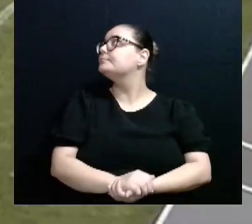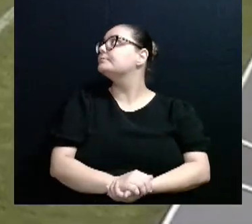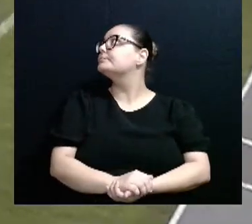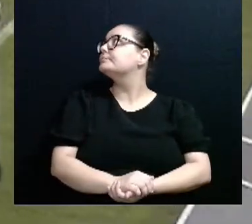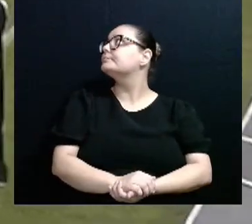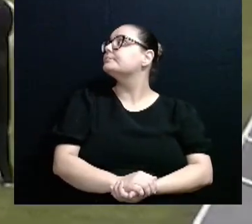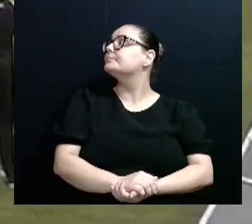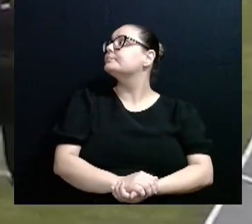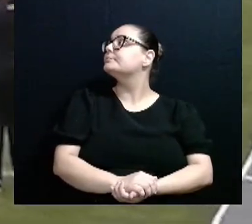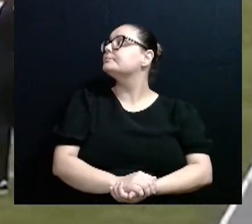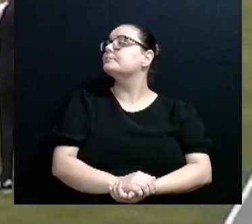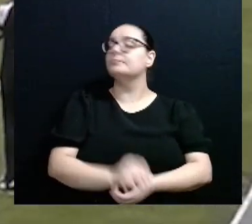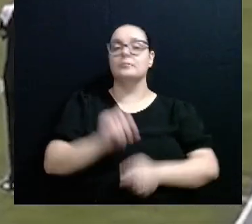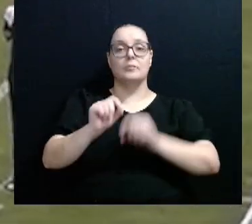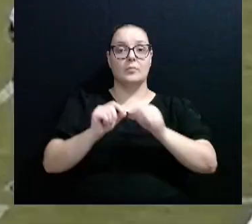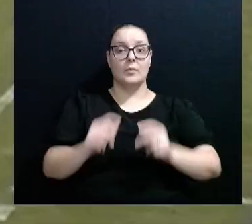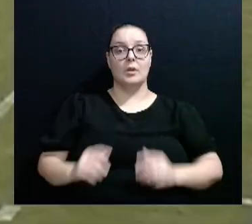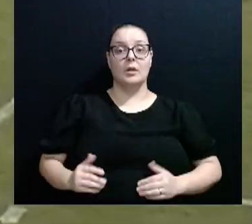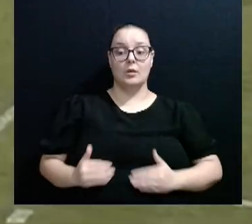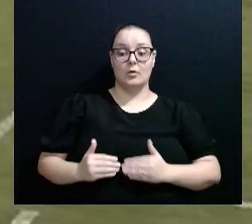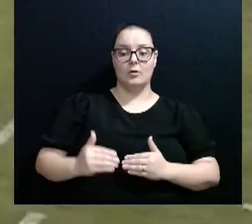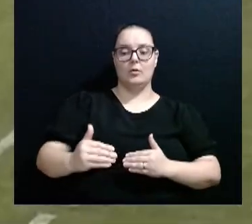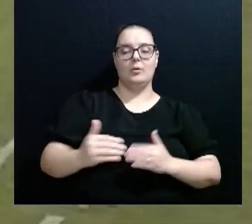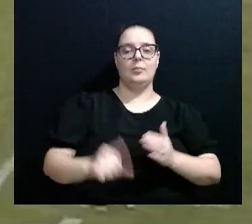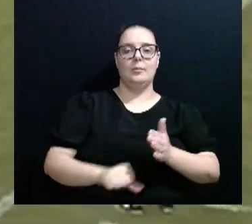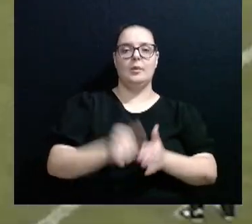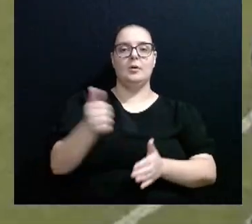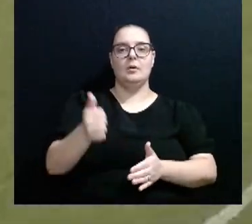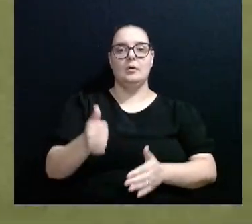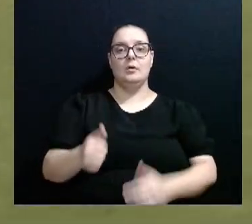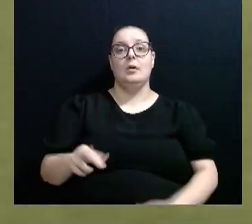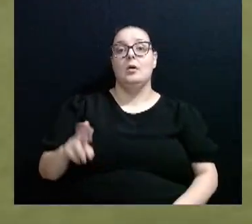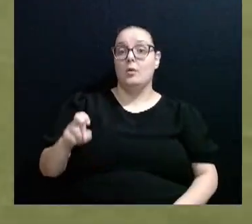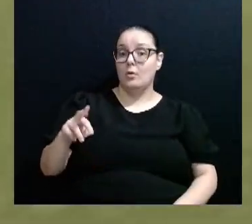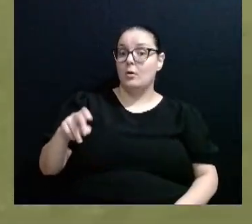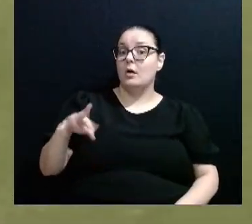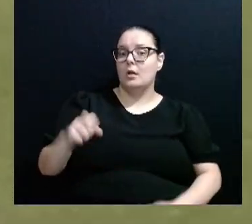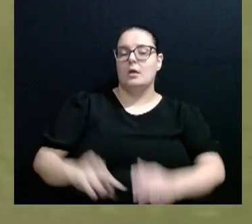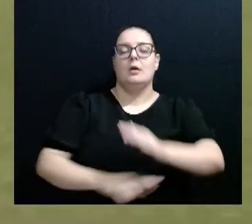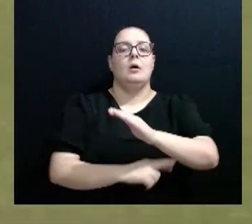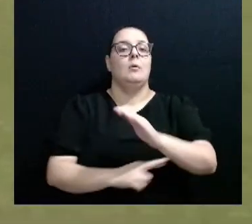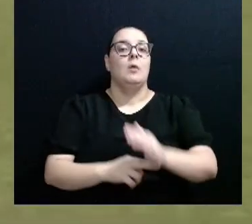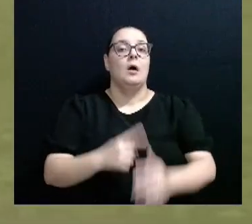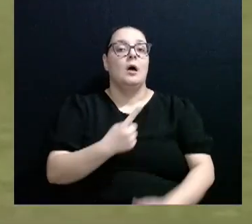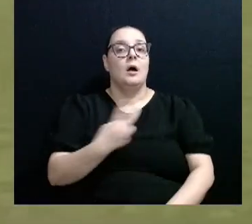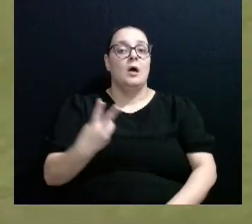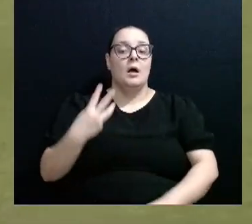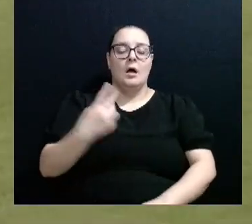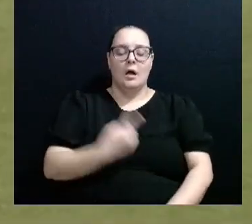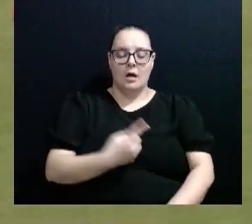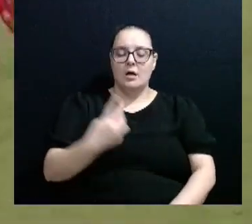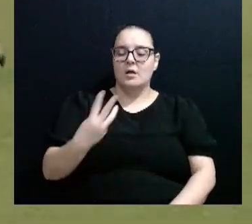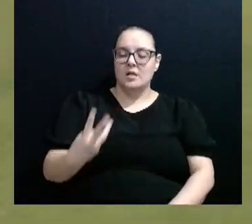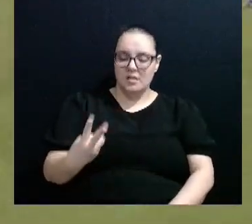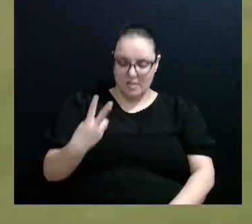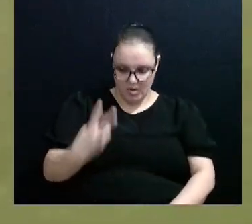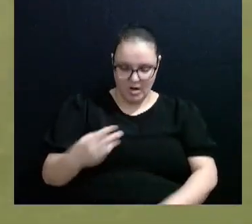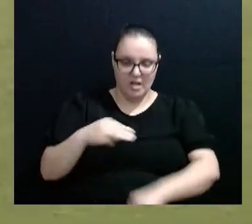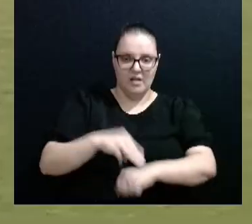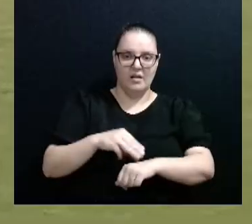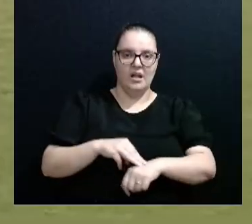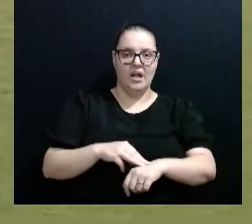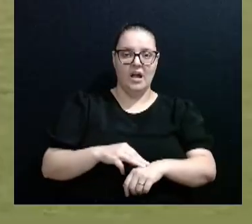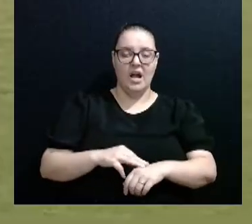Quem saiu na frente foi a equipe de Roraima. Aos 12 minutos, a zaga da Ponte afastou mal. E